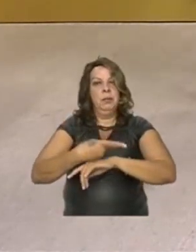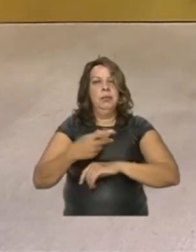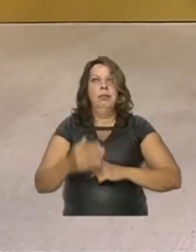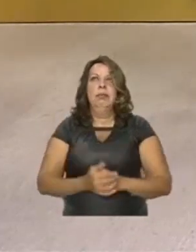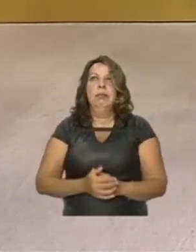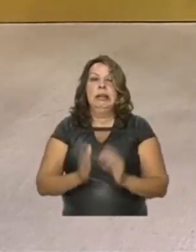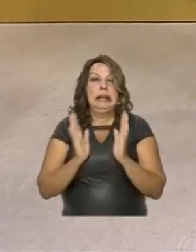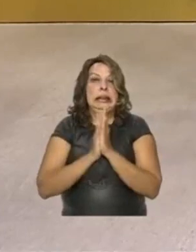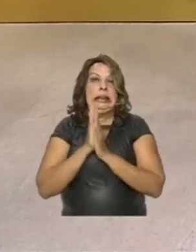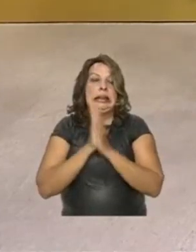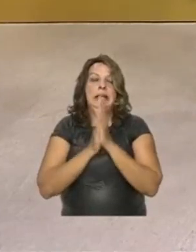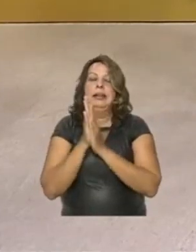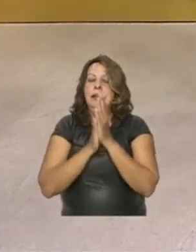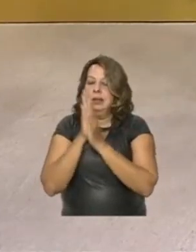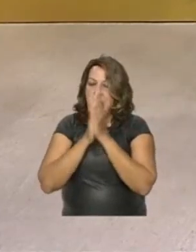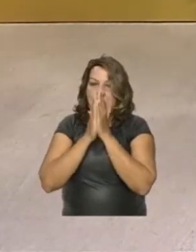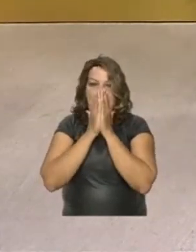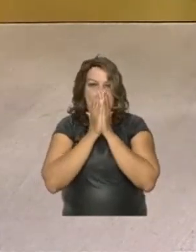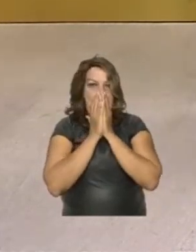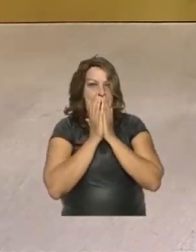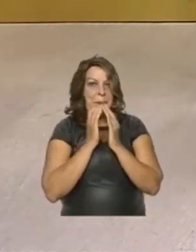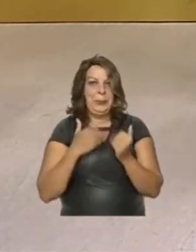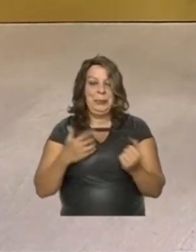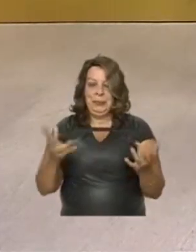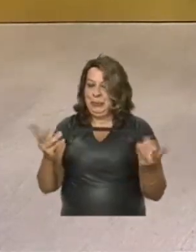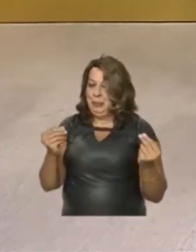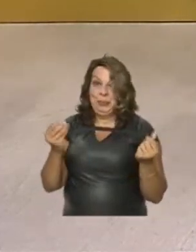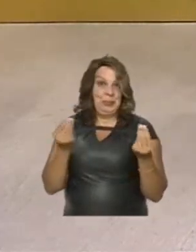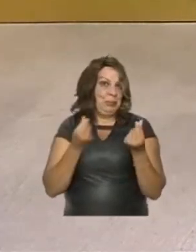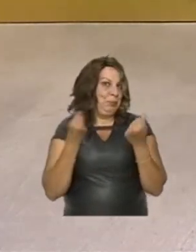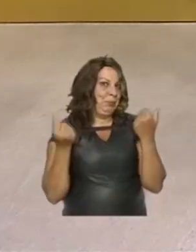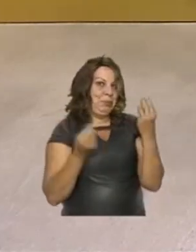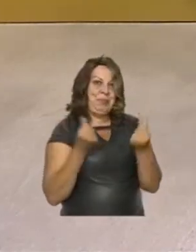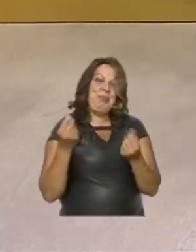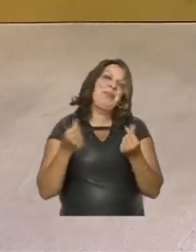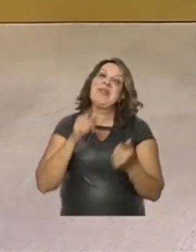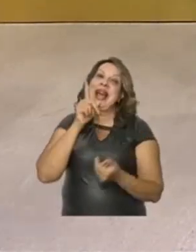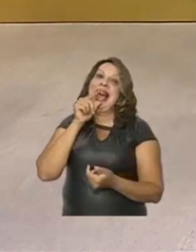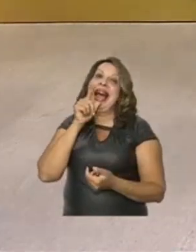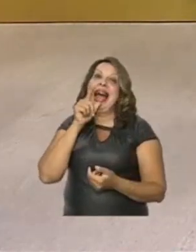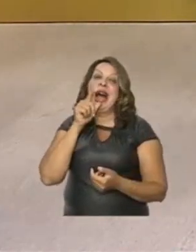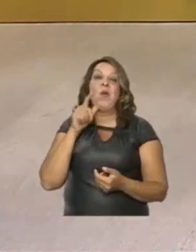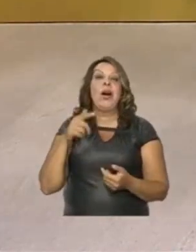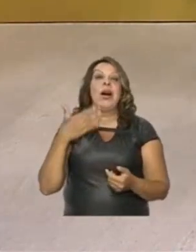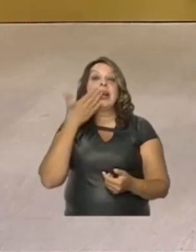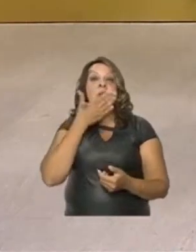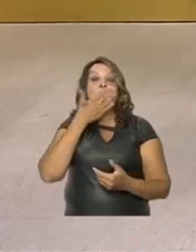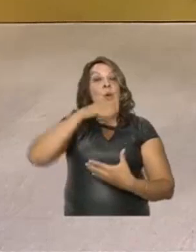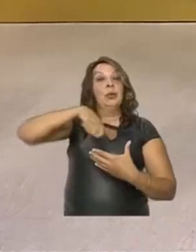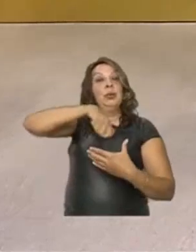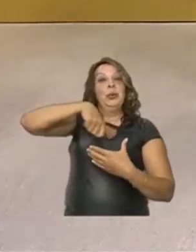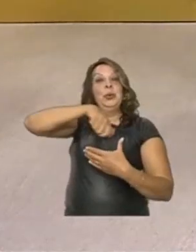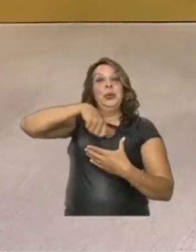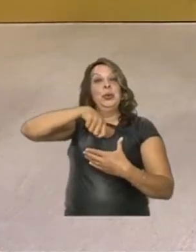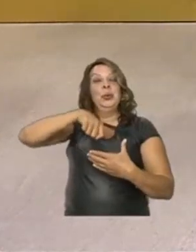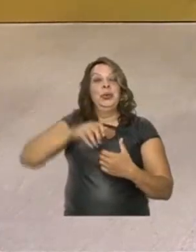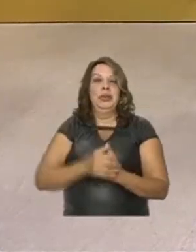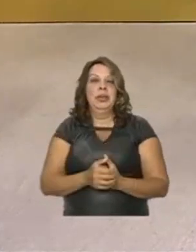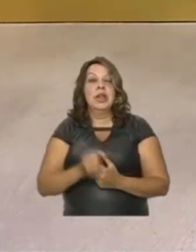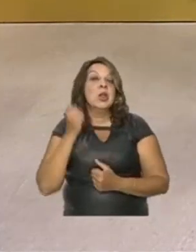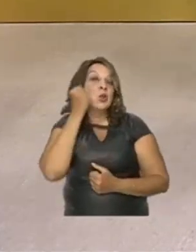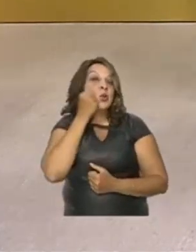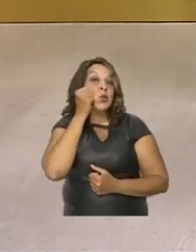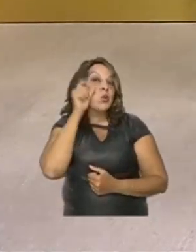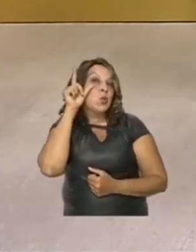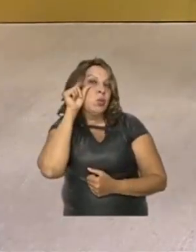o quarto prêmio tá chegando, aí fica aquele pessoal, tudo pega, água com açúcar, suco ai, de maracujá. Deus, ai, meu, água açucarada,